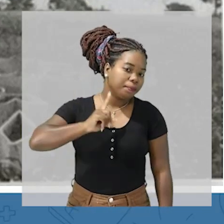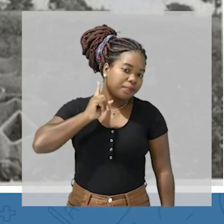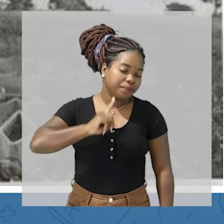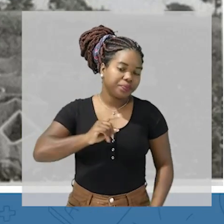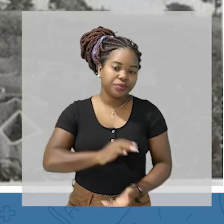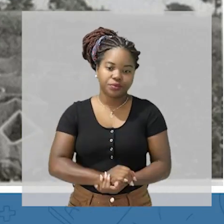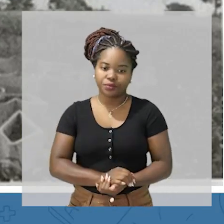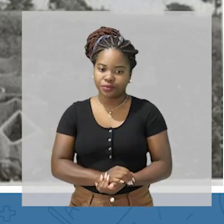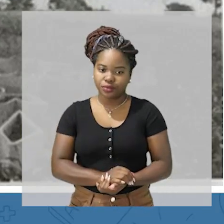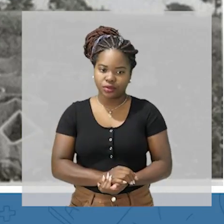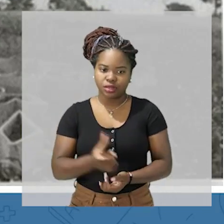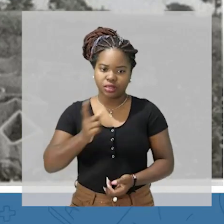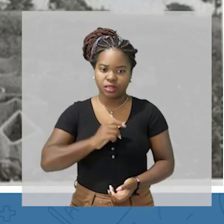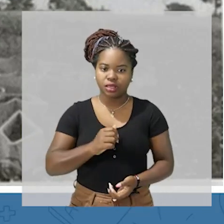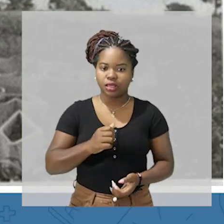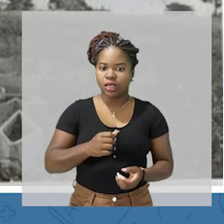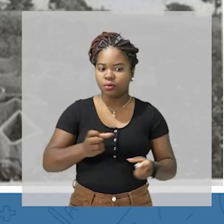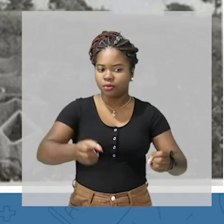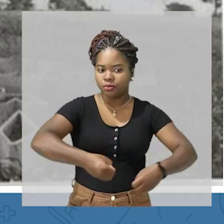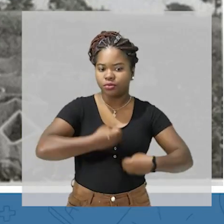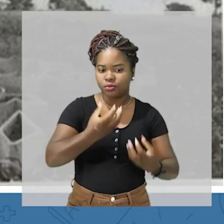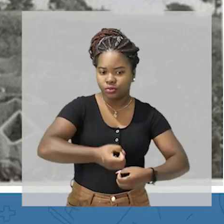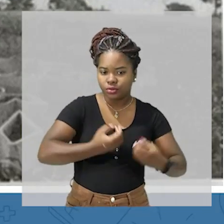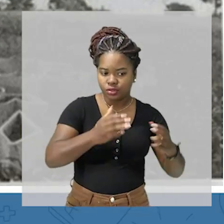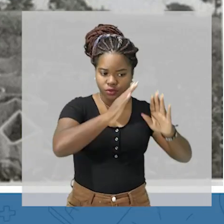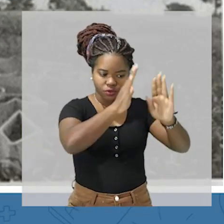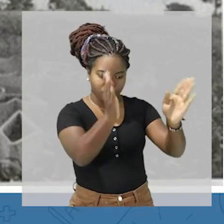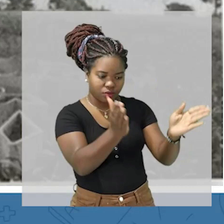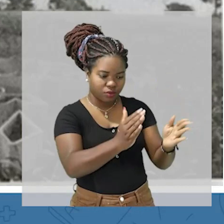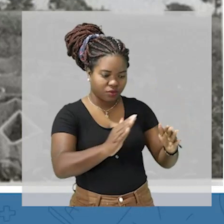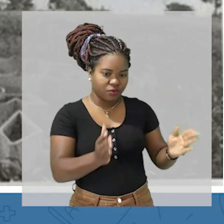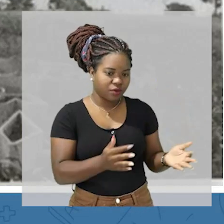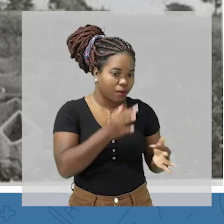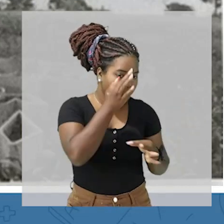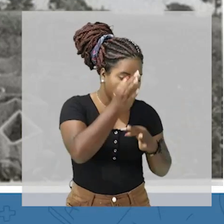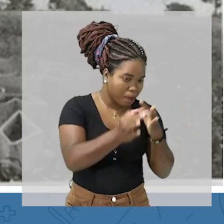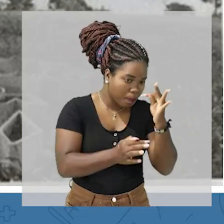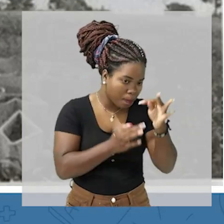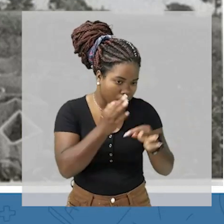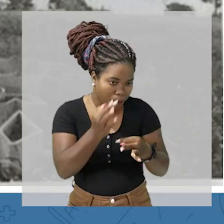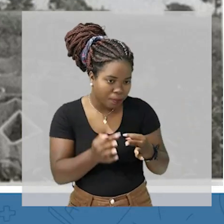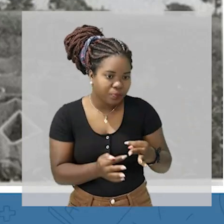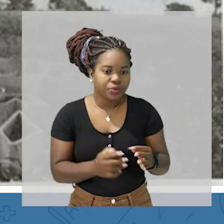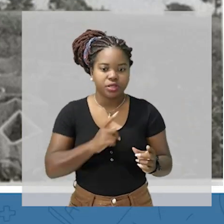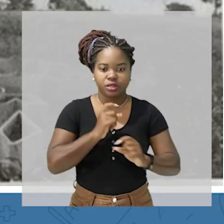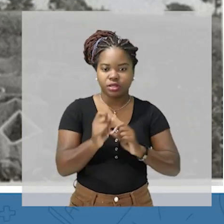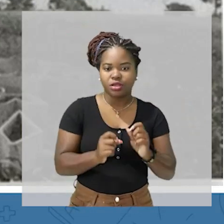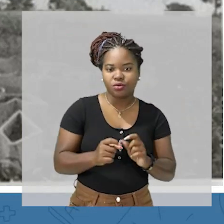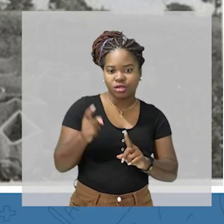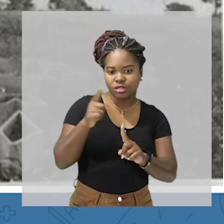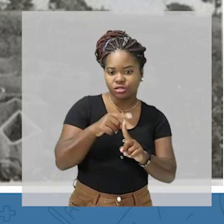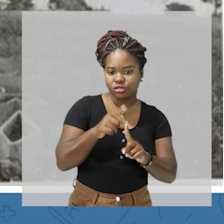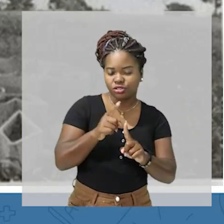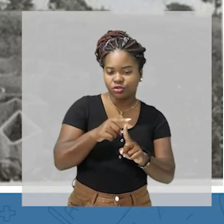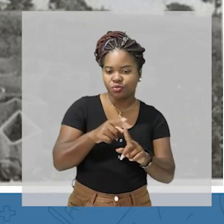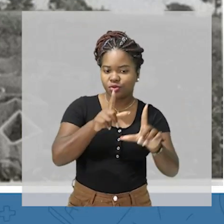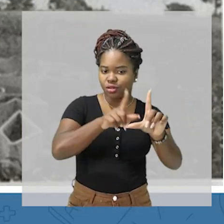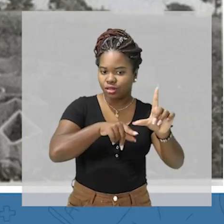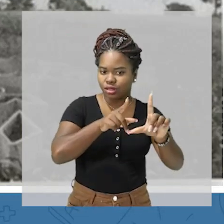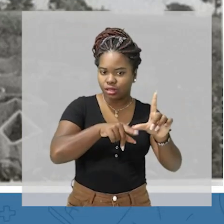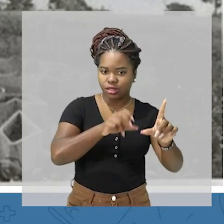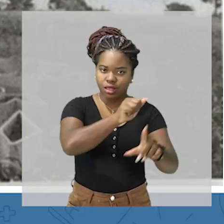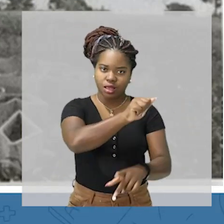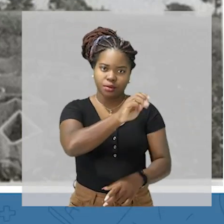1.500 letras, ou melhor, 1.500 vasos de flores, de plantas diversas, em formato de letras, A, B, C, o alfabeto